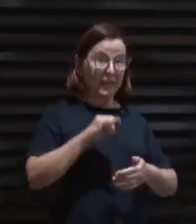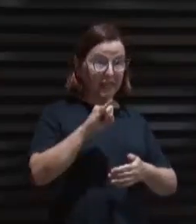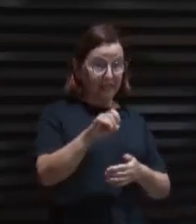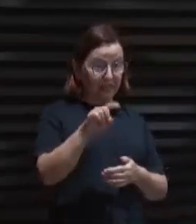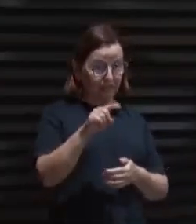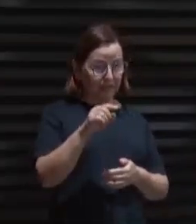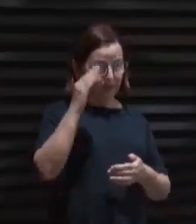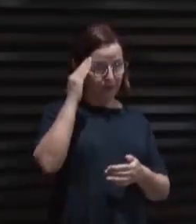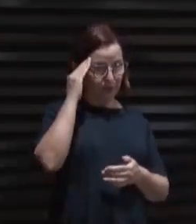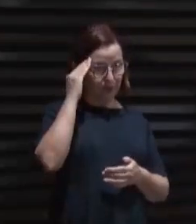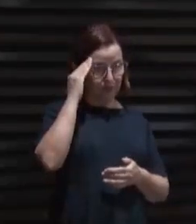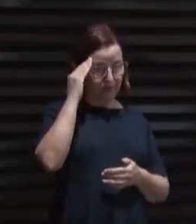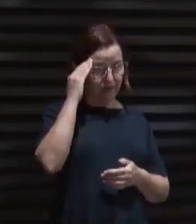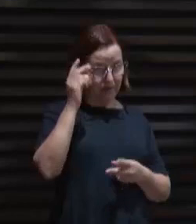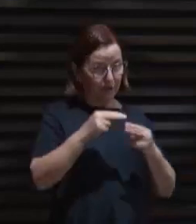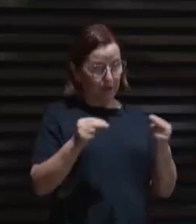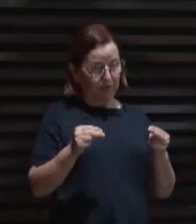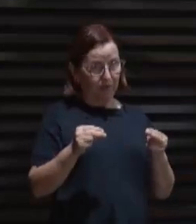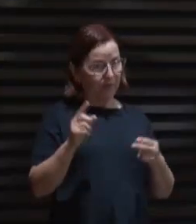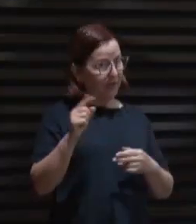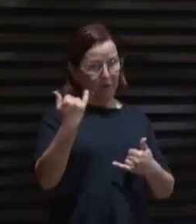alguma coisa, não fale, porque se falar vai pegar.